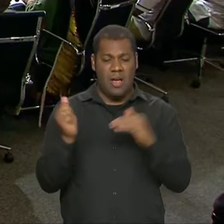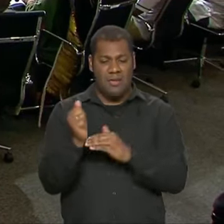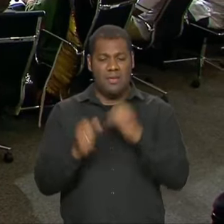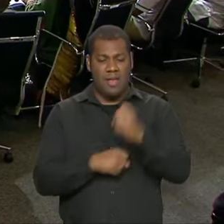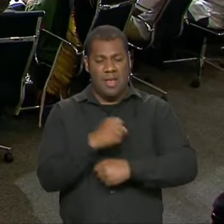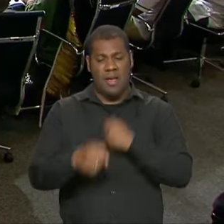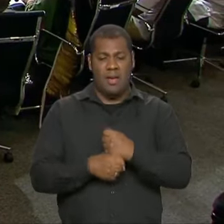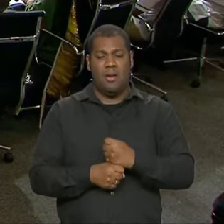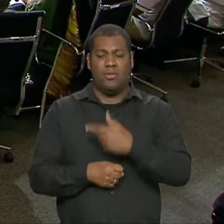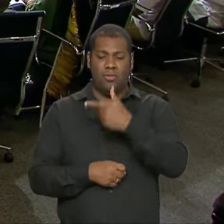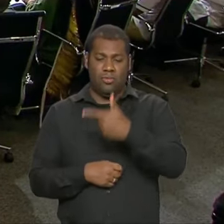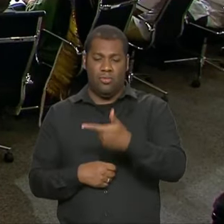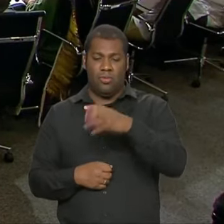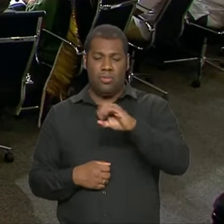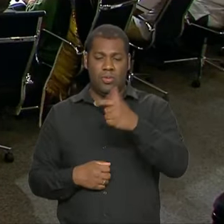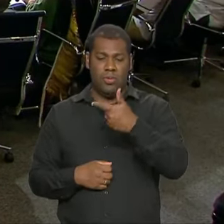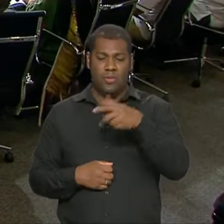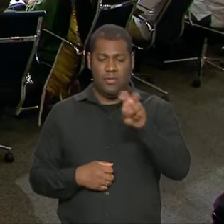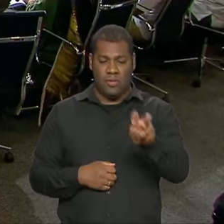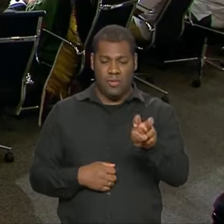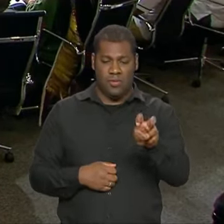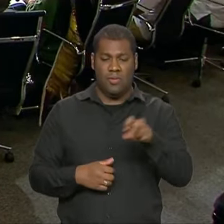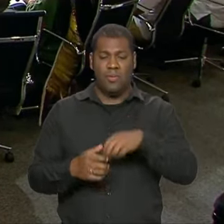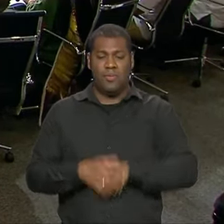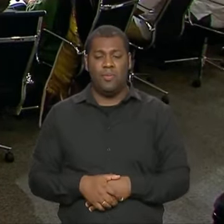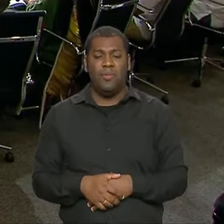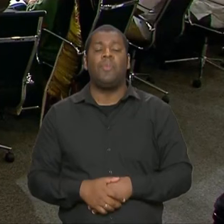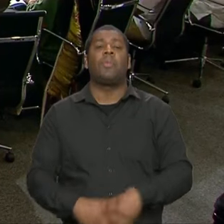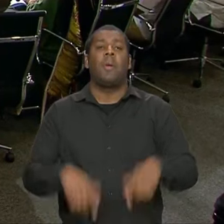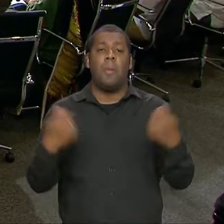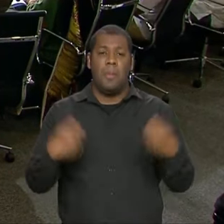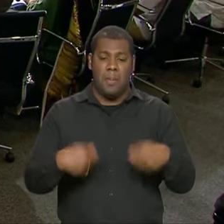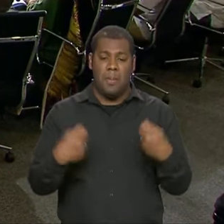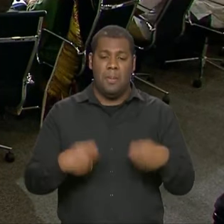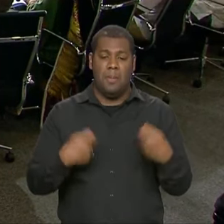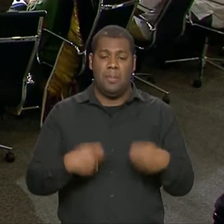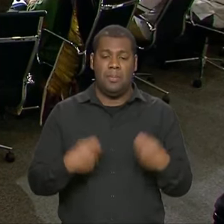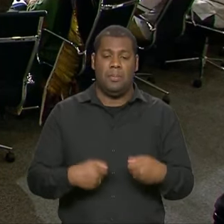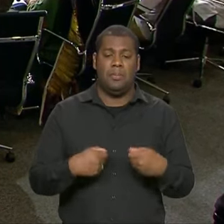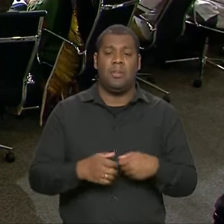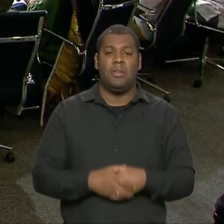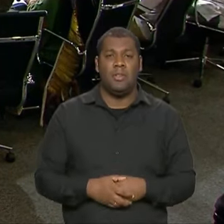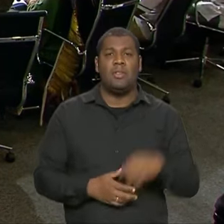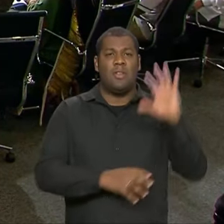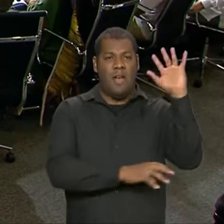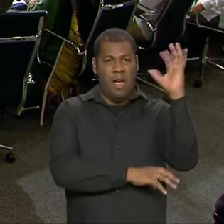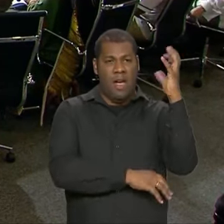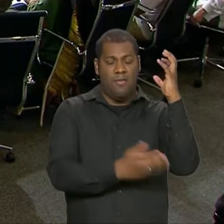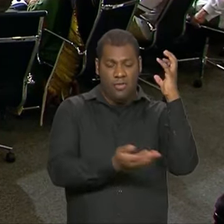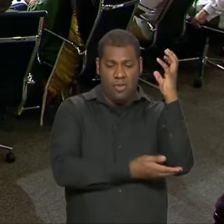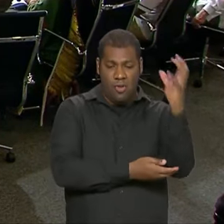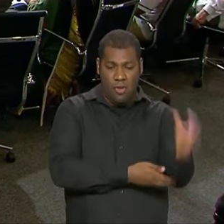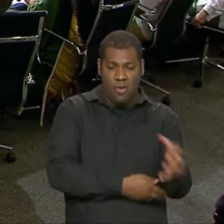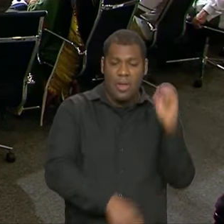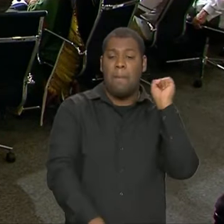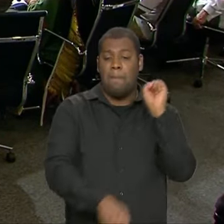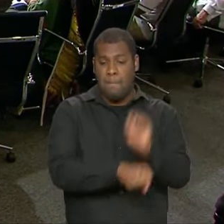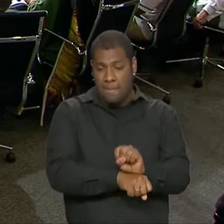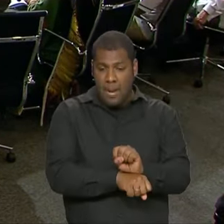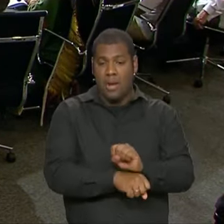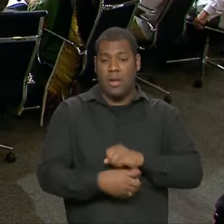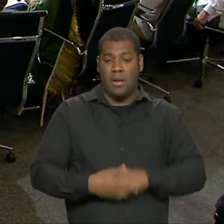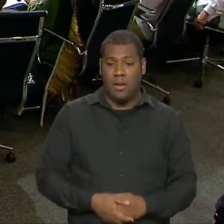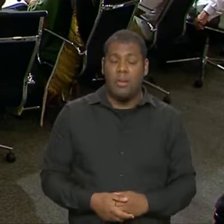2025. Isso requer fazer um stop, parar o desmatamento das florestas. Nós